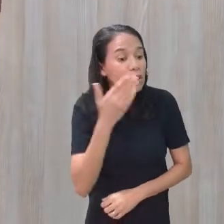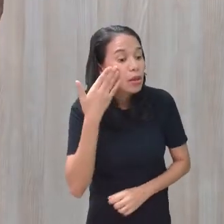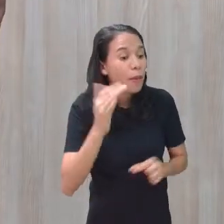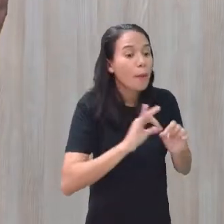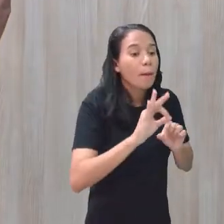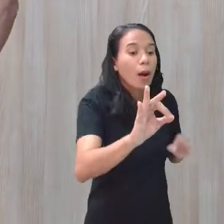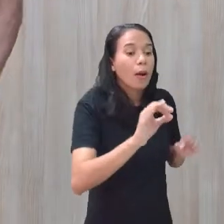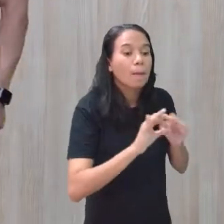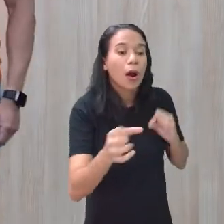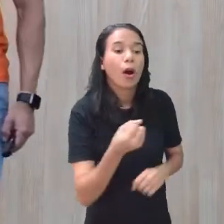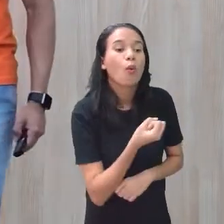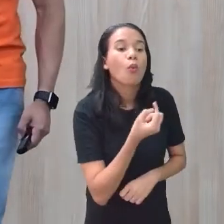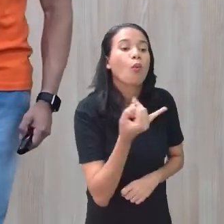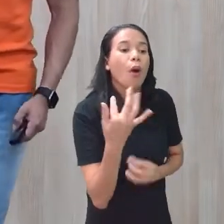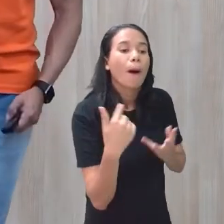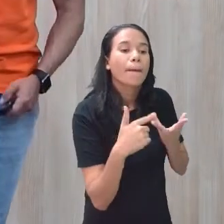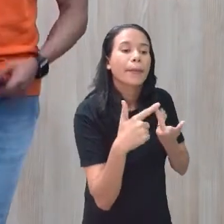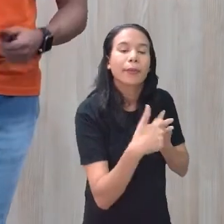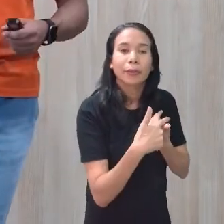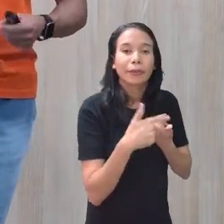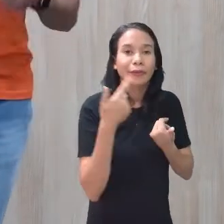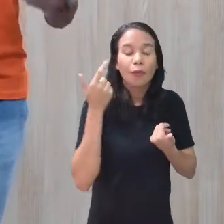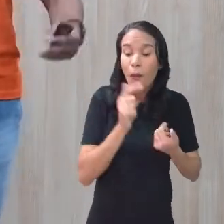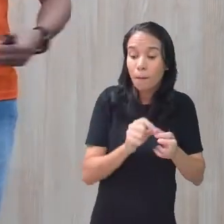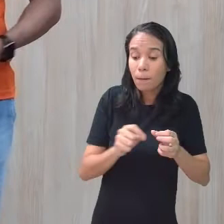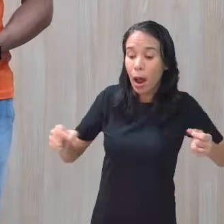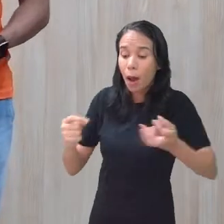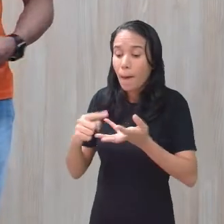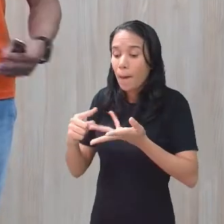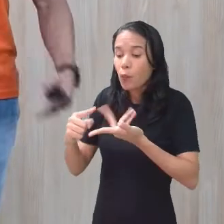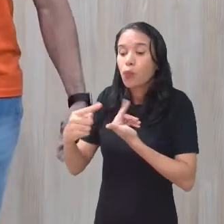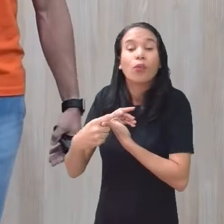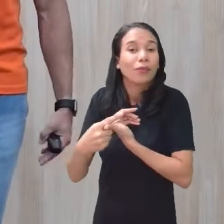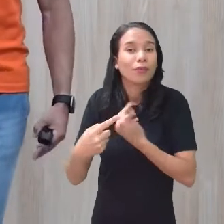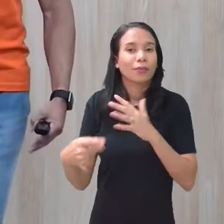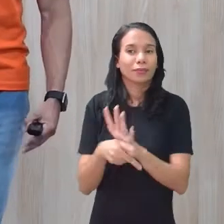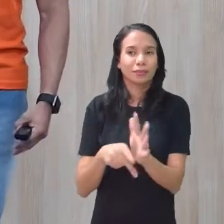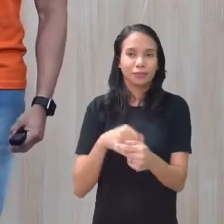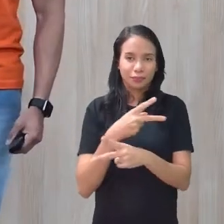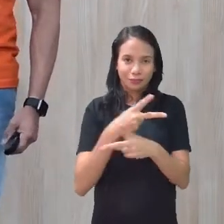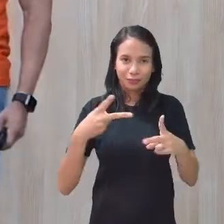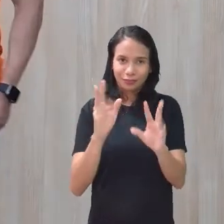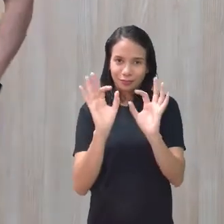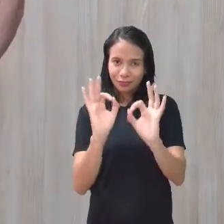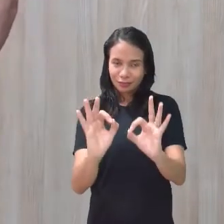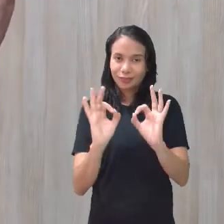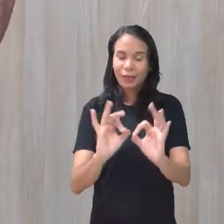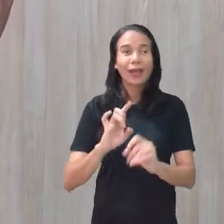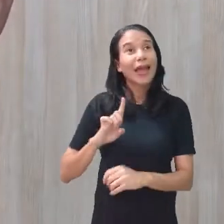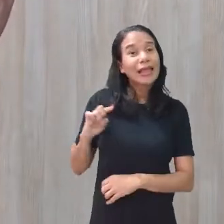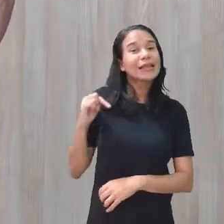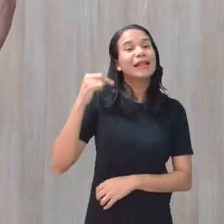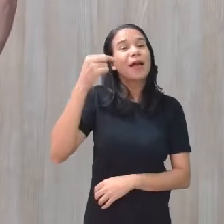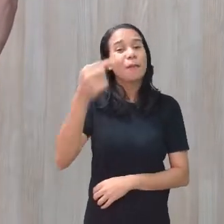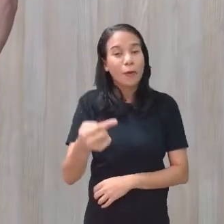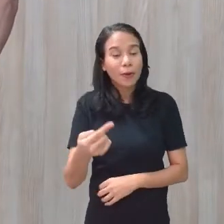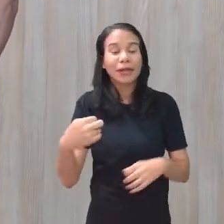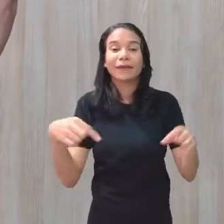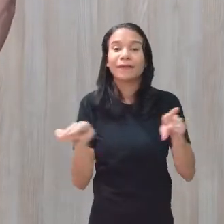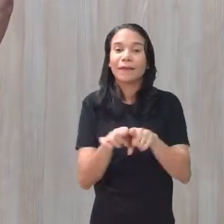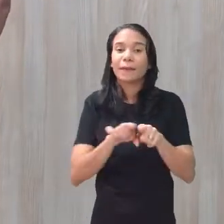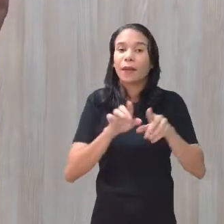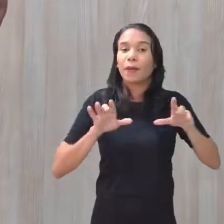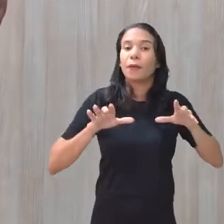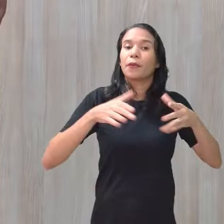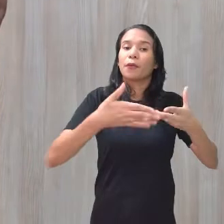aí contar, né? Eles conseguiram aí enumerar algumas coisas, certo? E depois que surgiu aí o